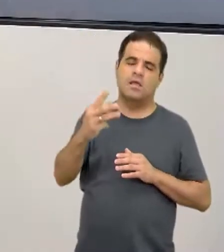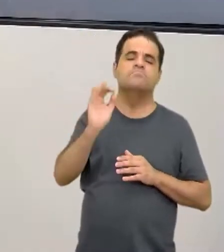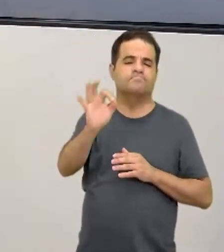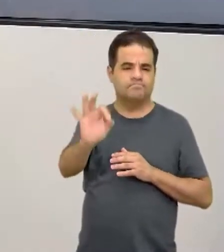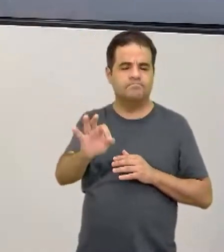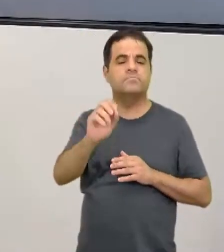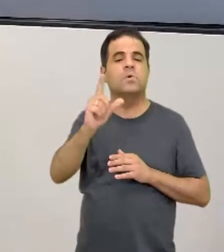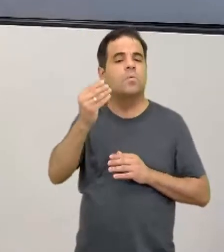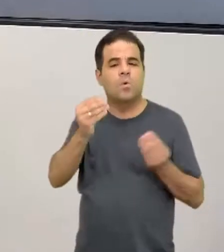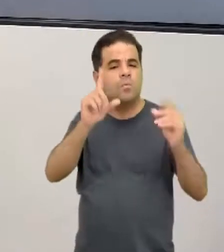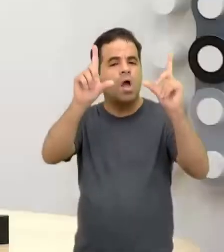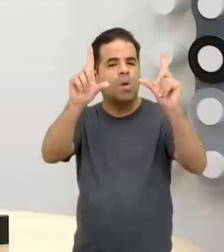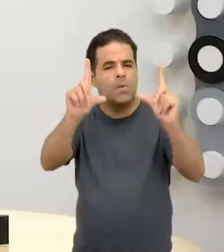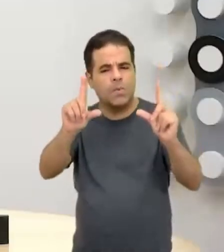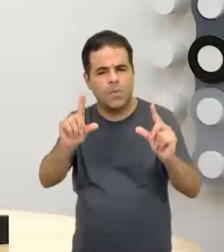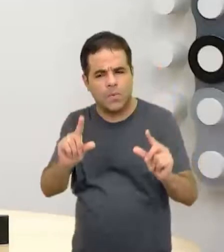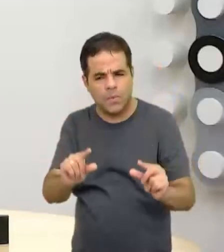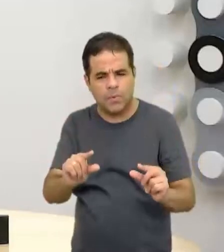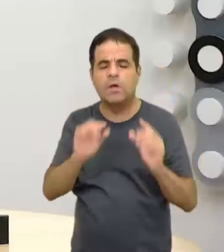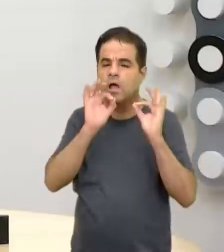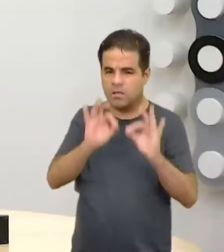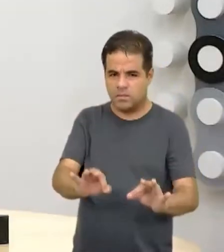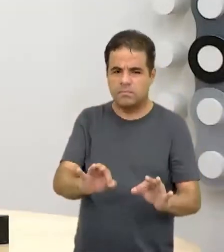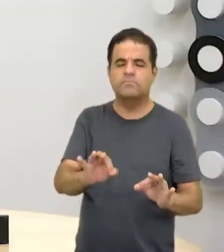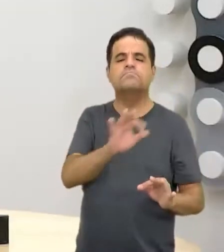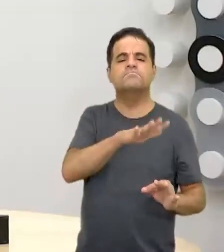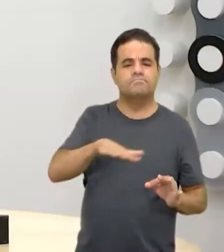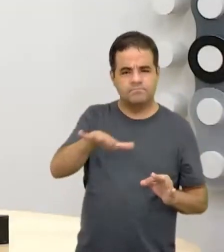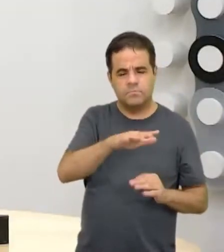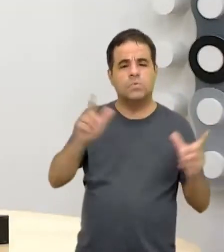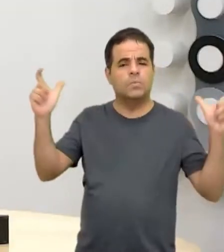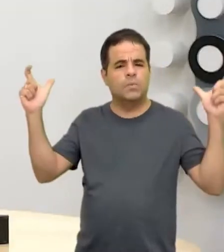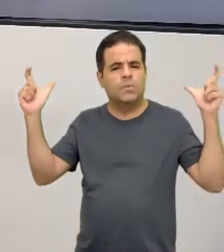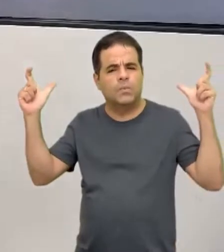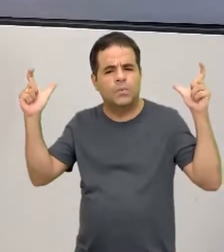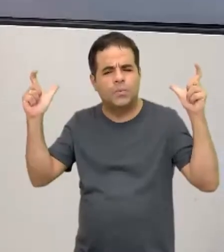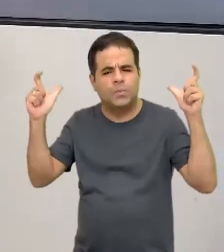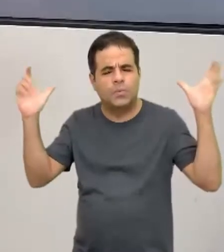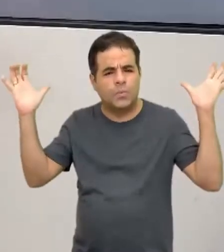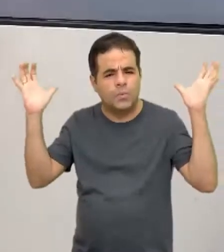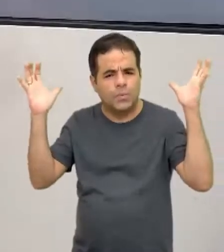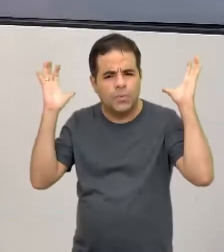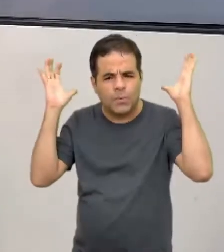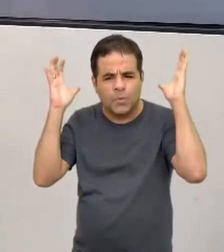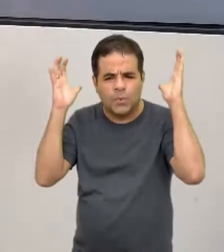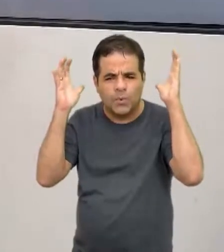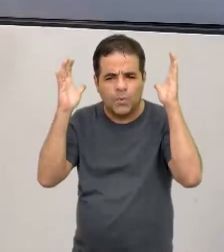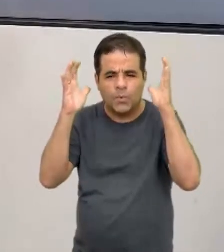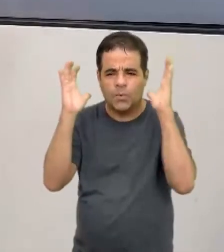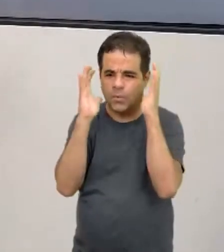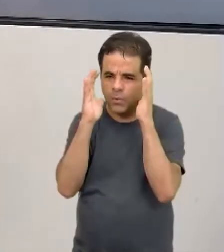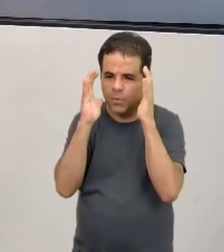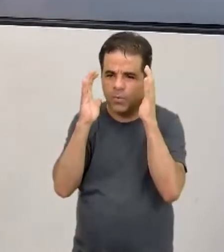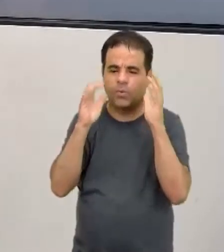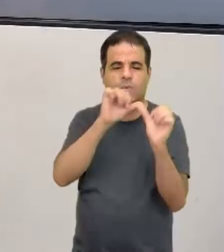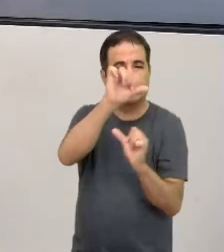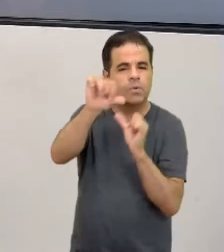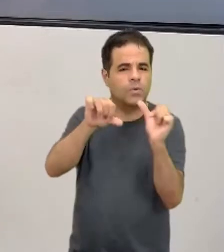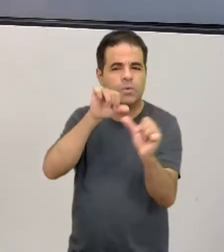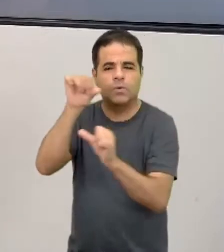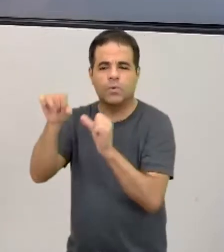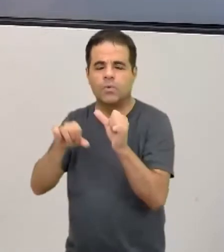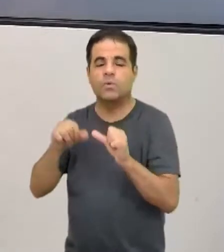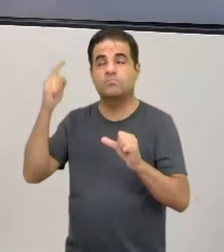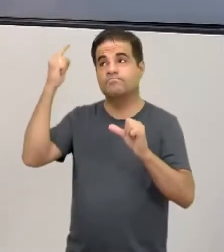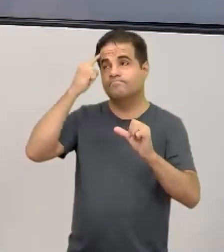exatamente como diminuiu. Diferença gigantesca, né? Exatamente. Porque aí justamente a gente tem a mudança na questão ali